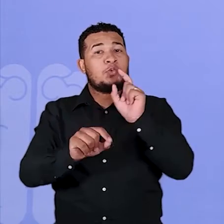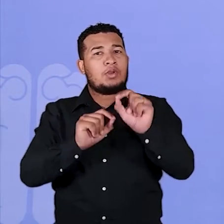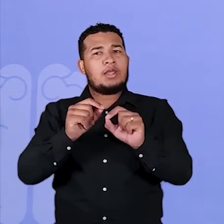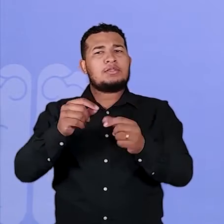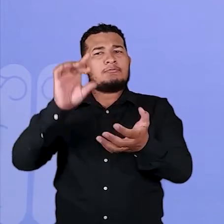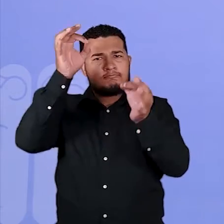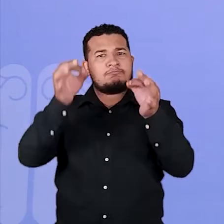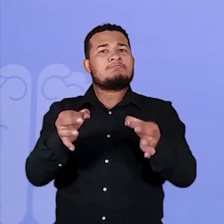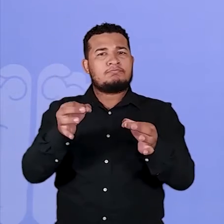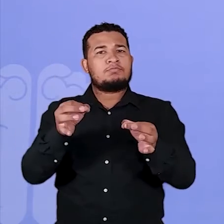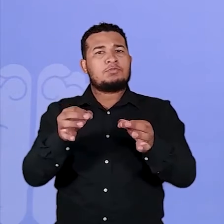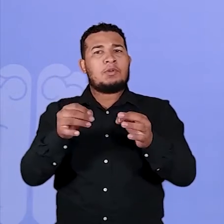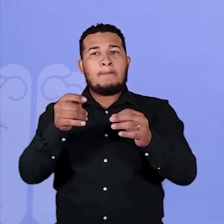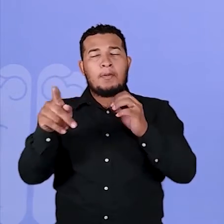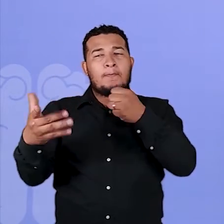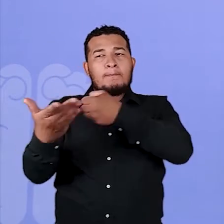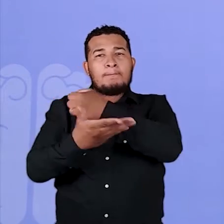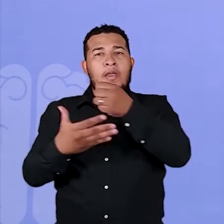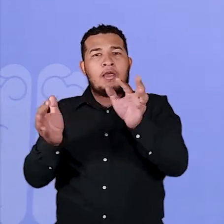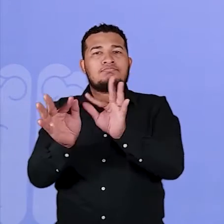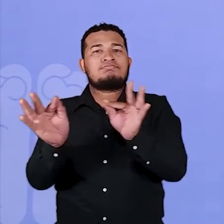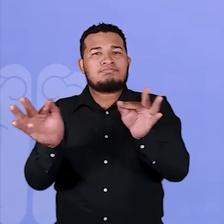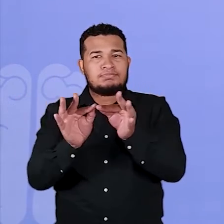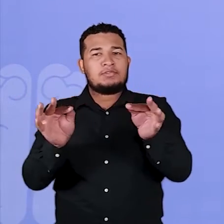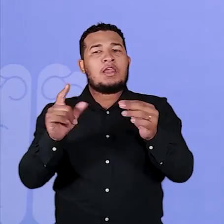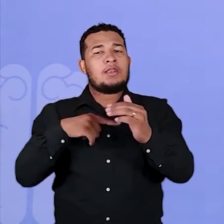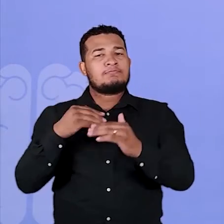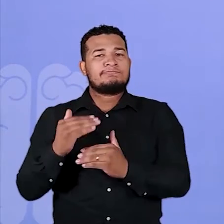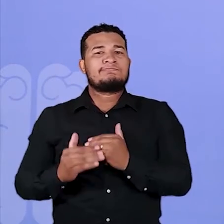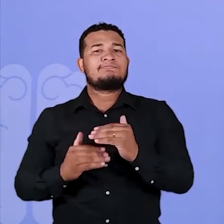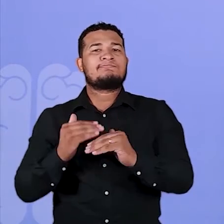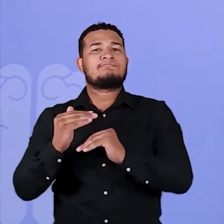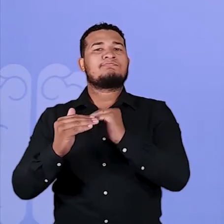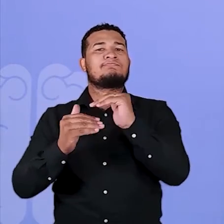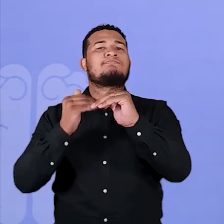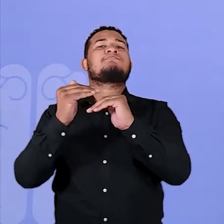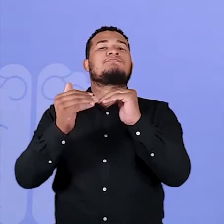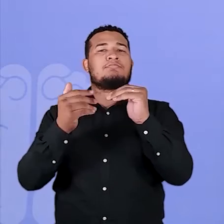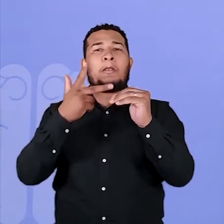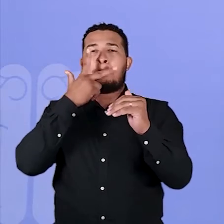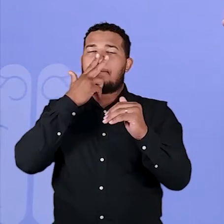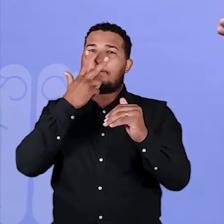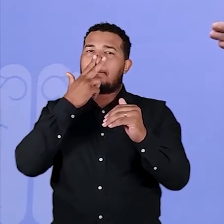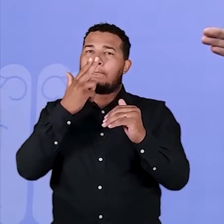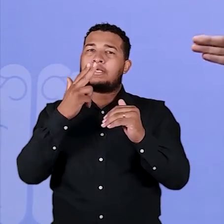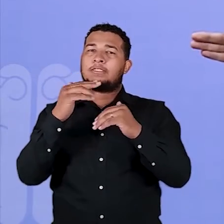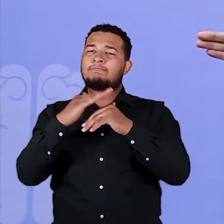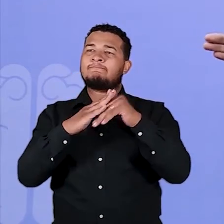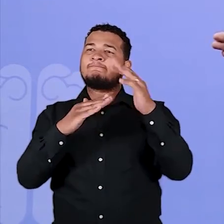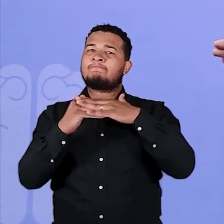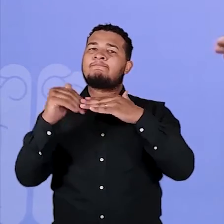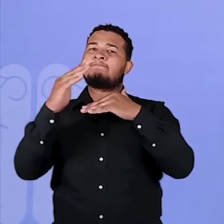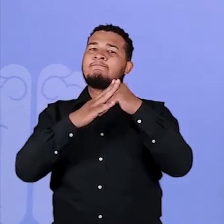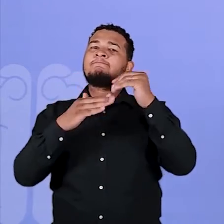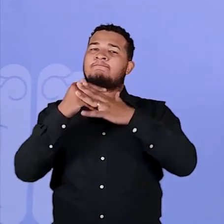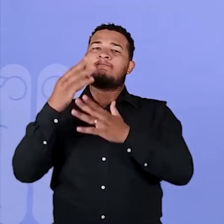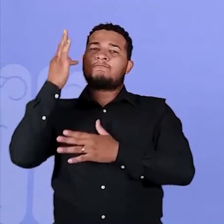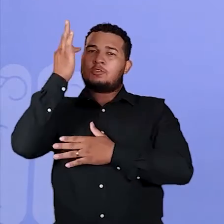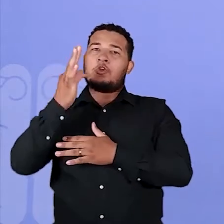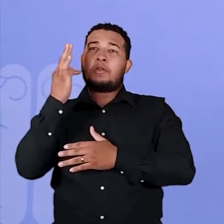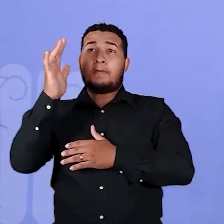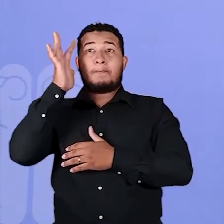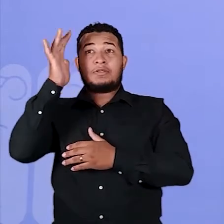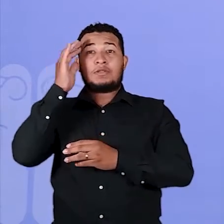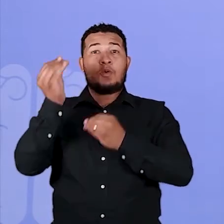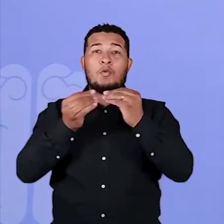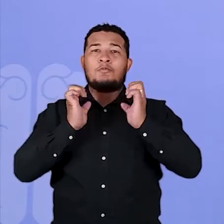partir dessa afirmação básica dele, é que ele vai construir todo um edifício teórico para